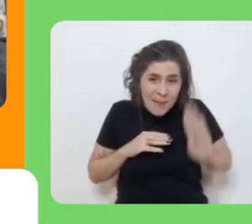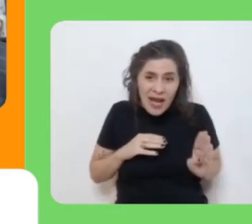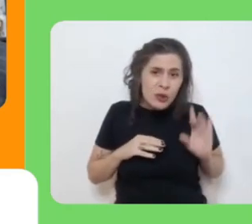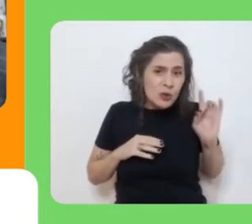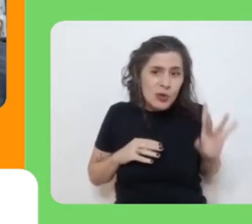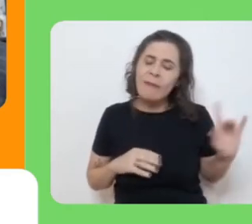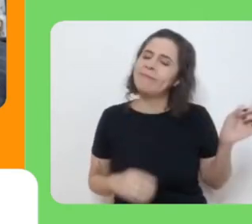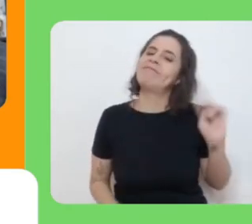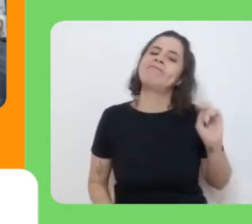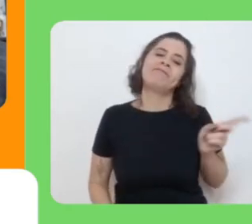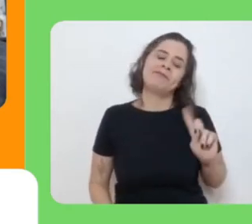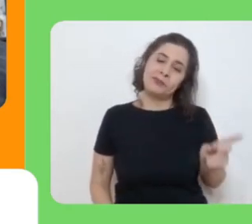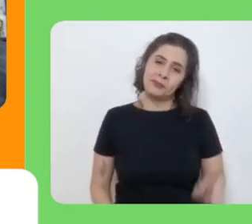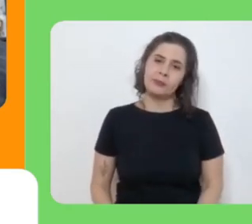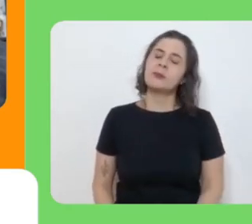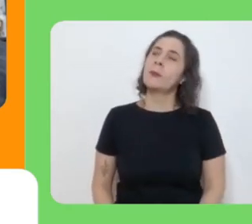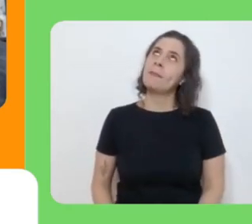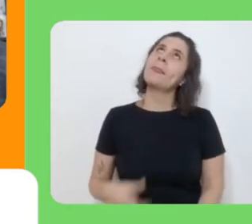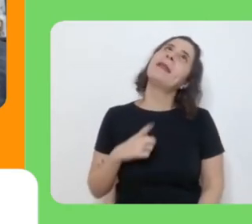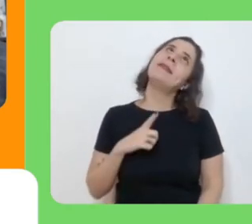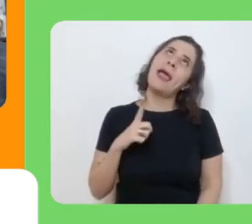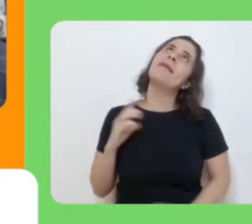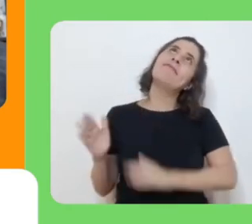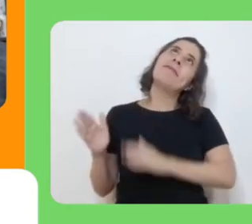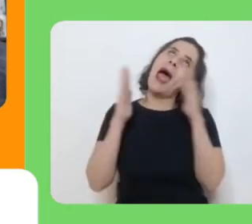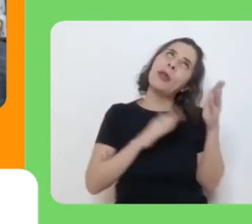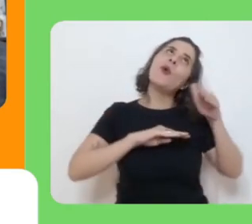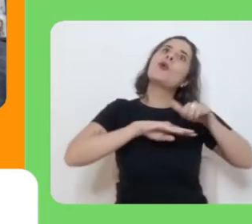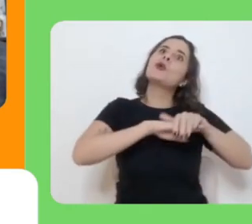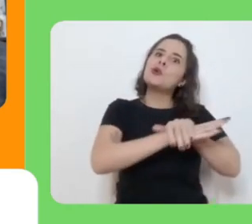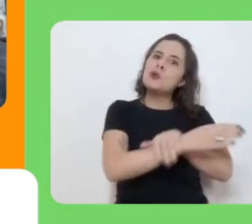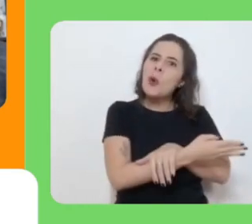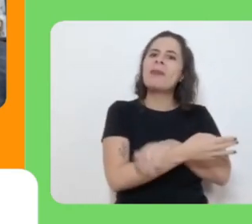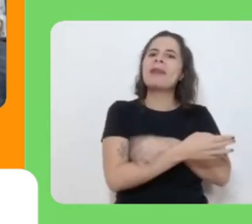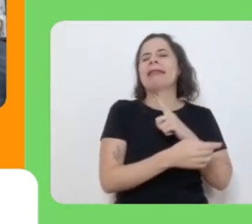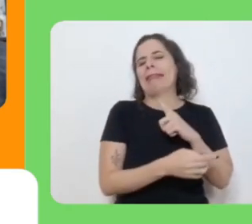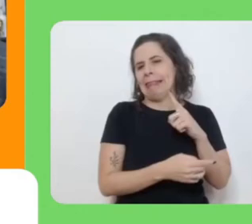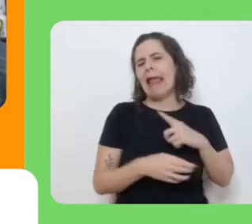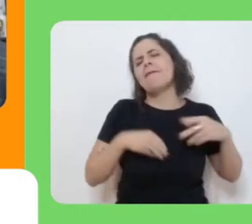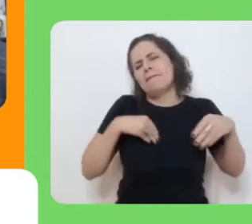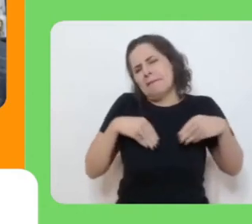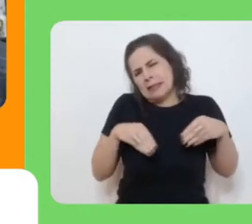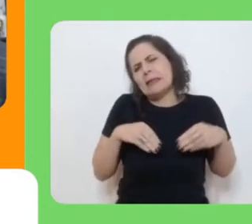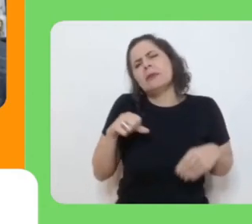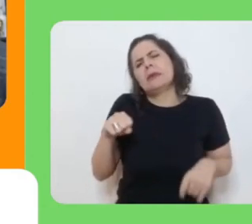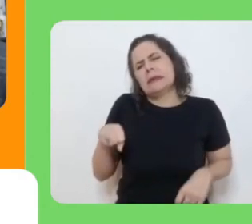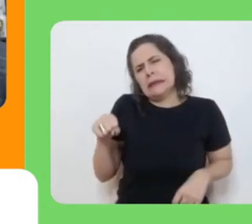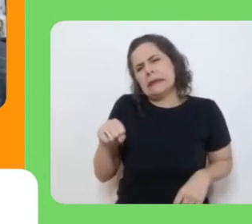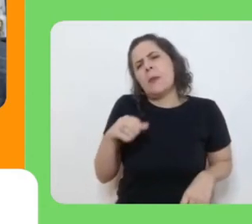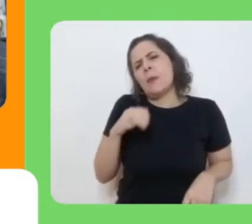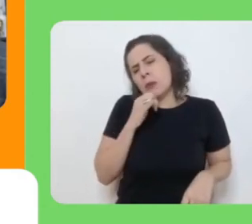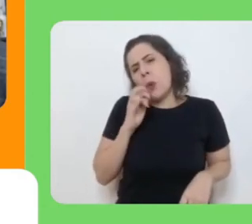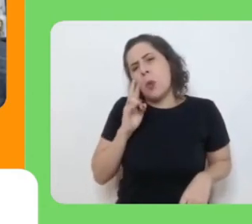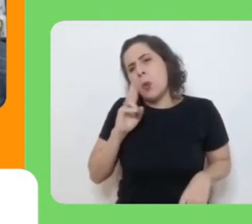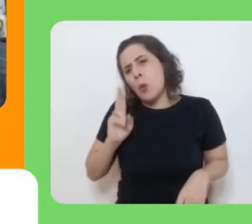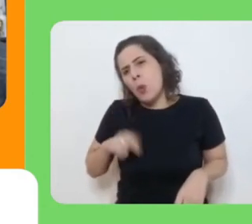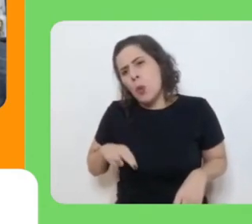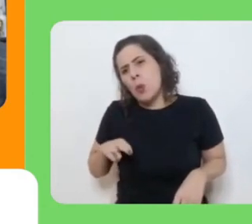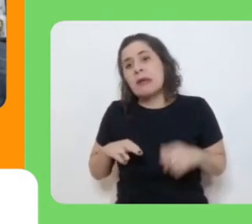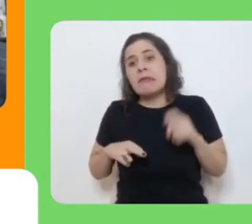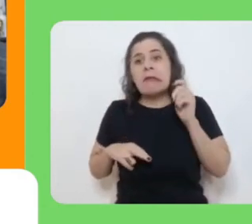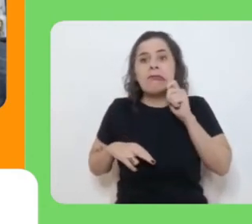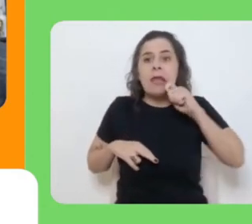né? Tem essa cultura, né? Tem alguma flexibilização, obviamente, Rússia agora recentemente com a guerra da